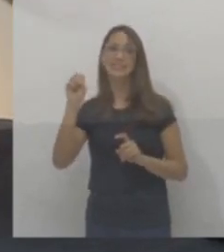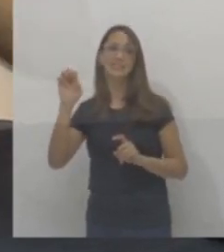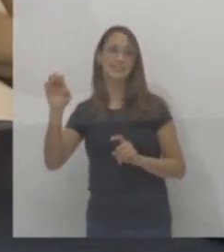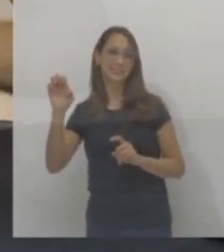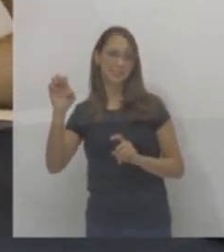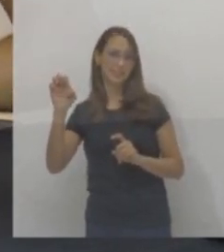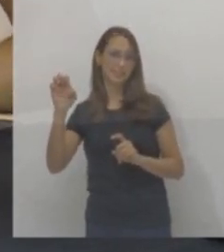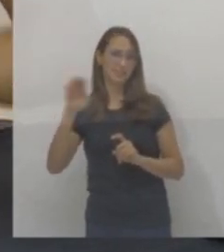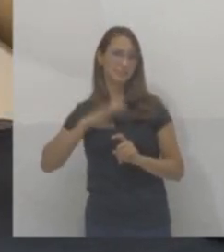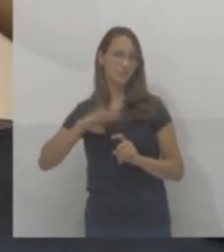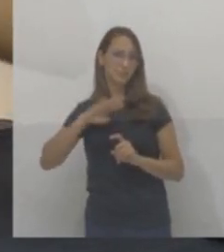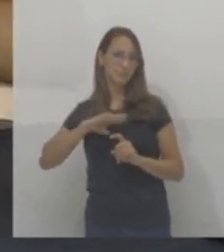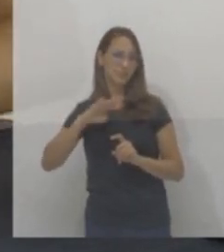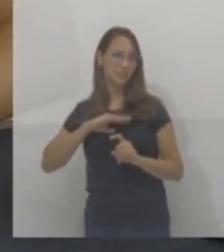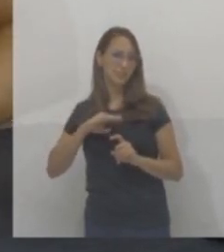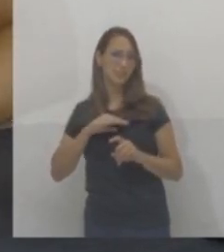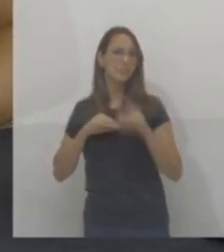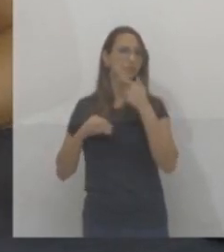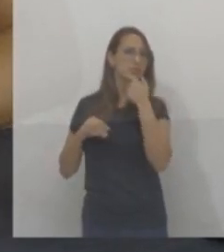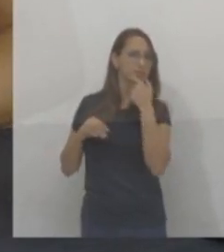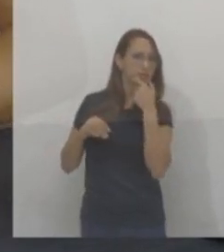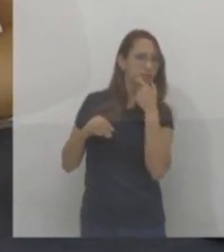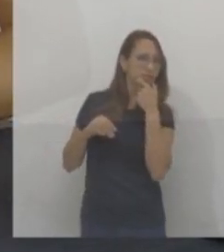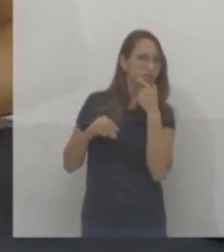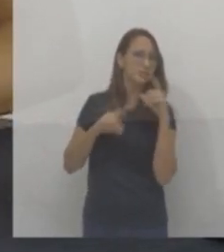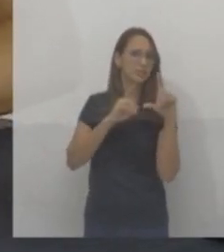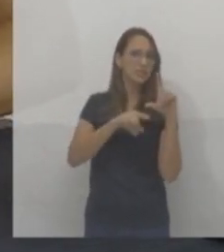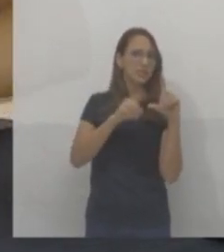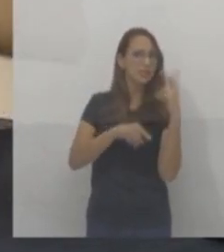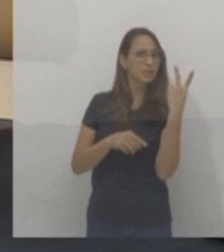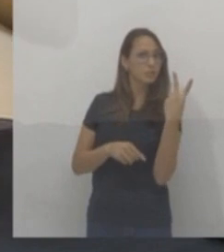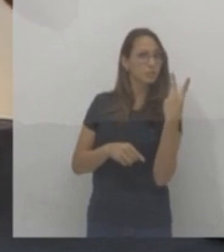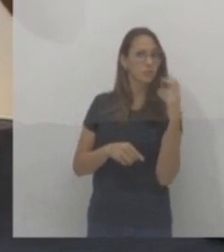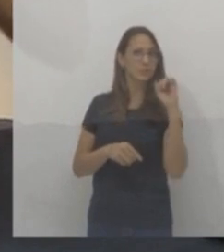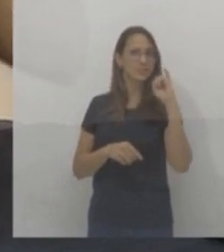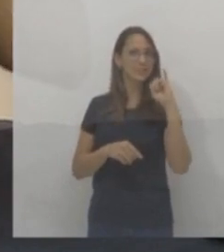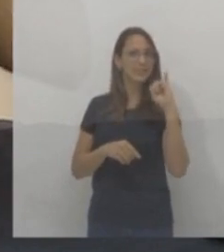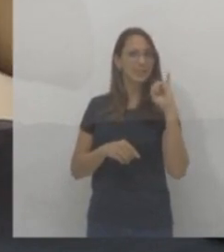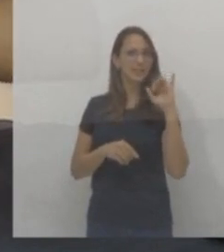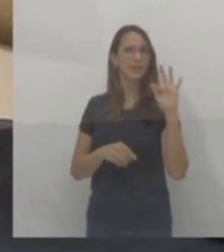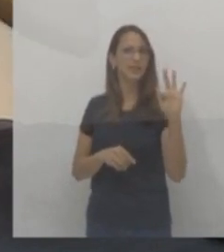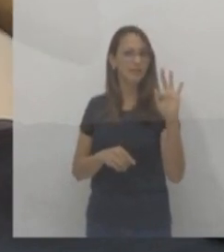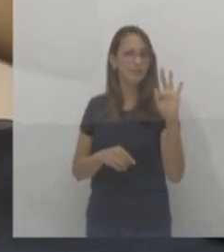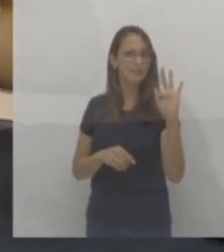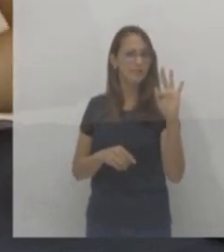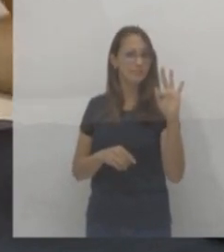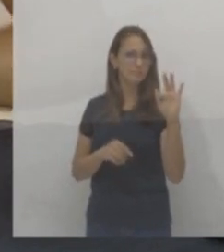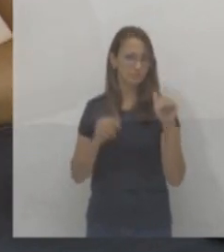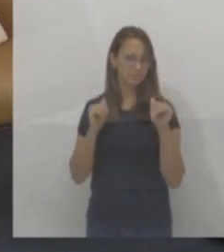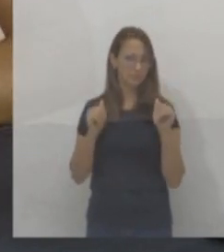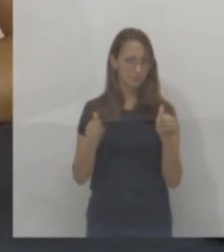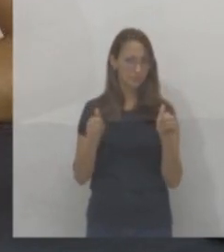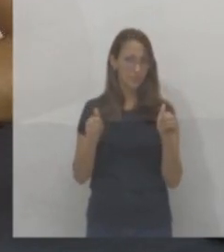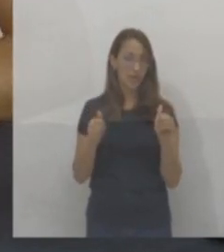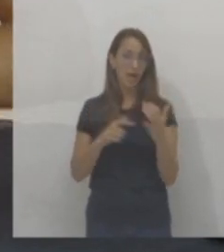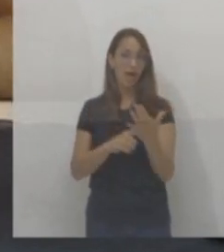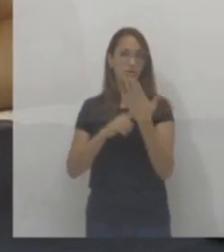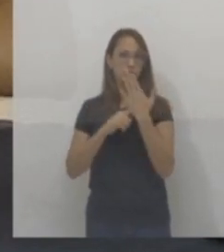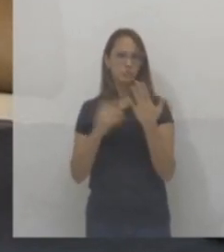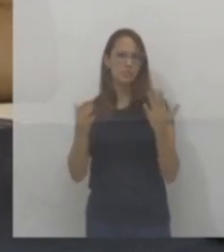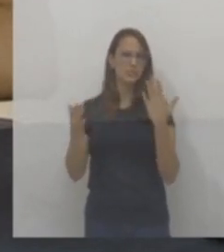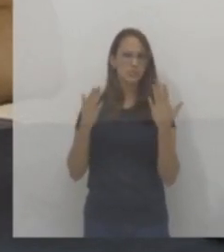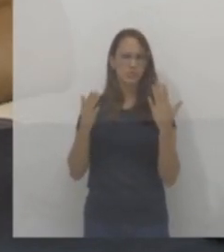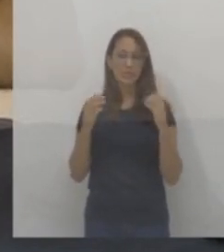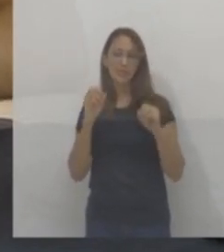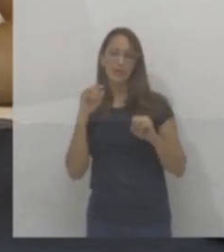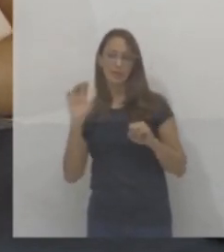é com i também. Aí é uma palavrinha também de 2 letras, que nem o se, é o if. Tá? Então, ele é a condição. Ele cria